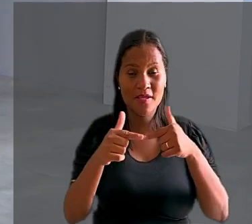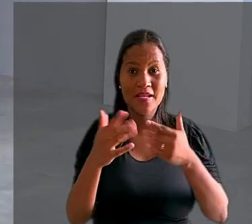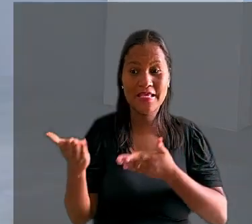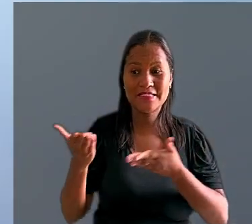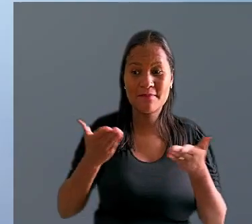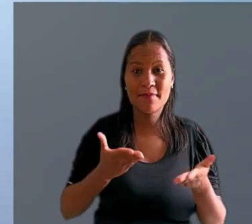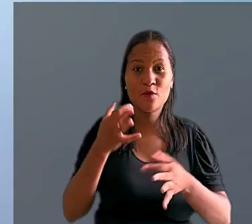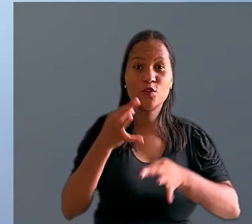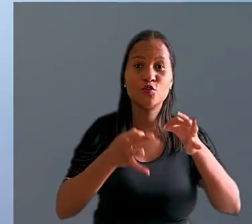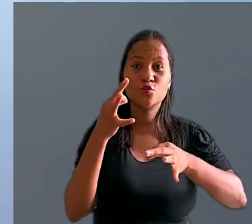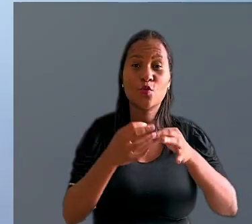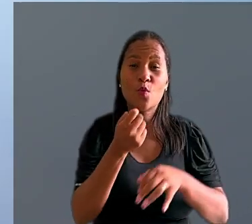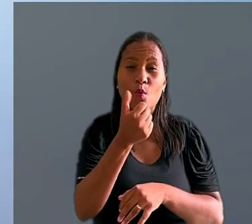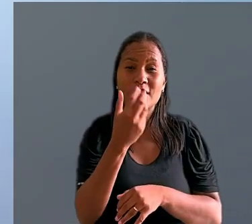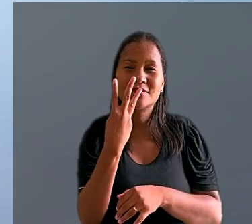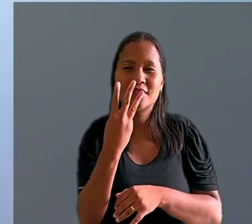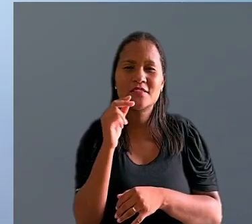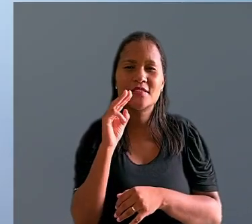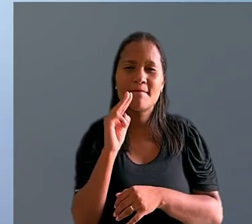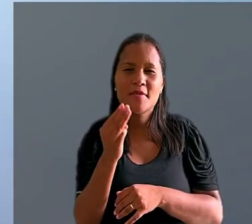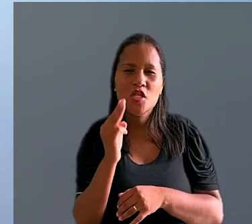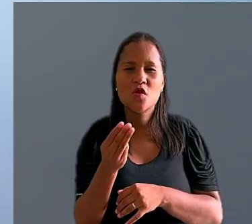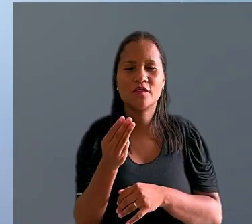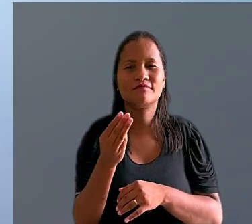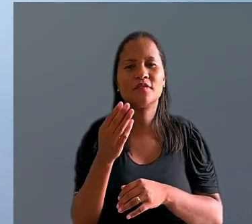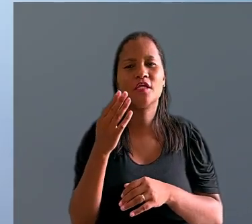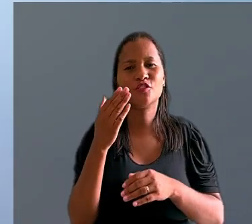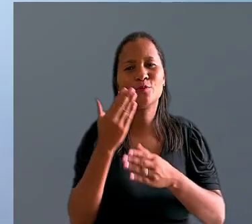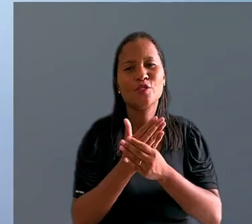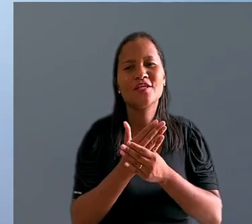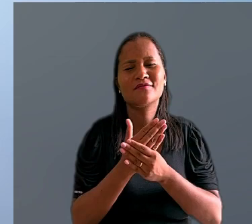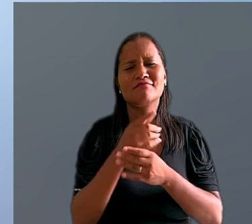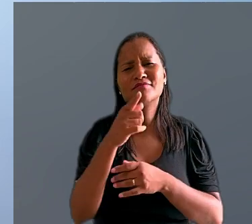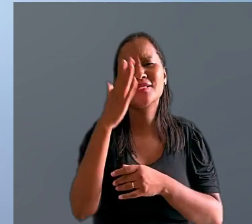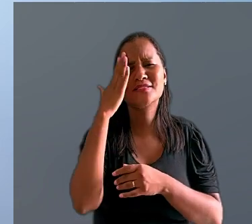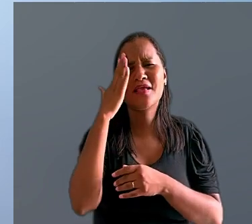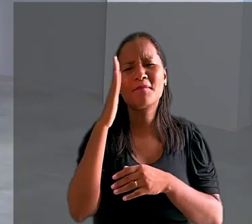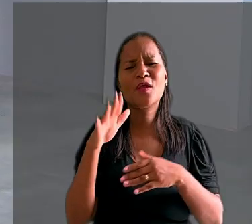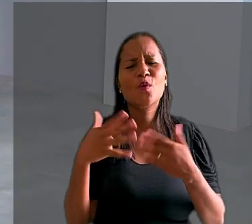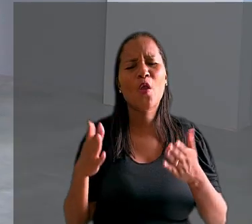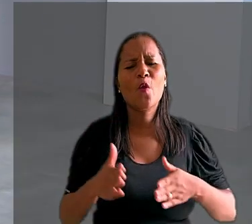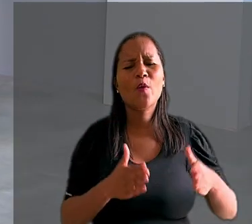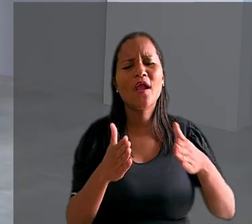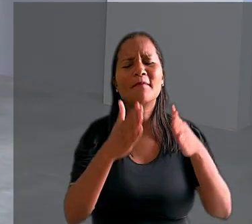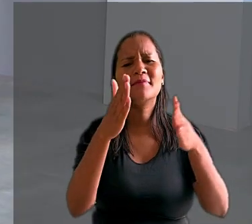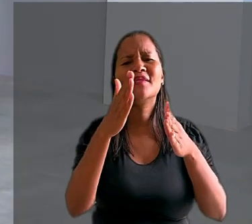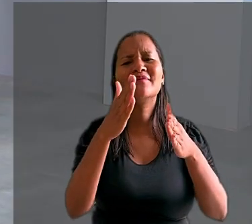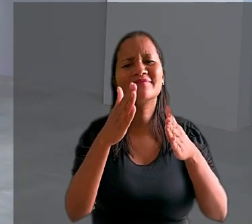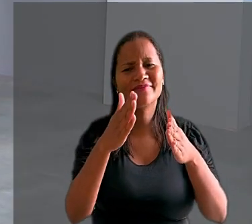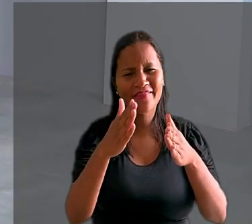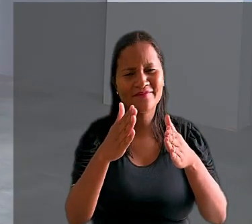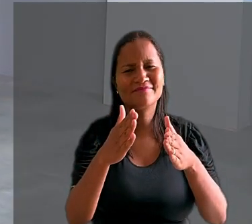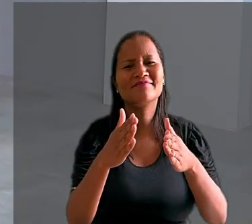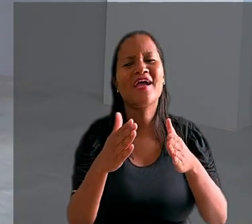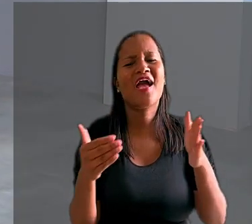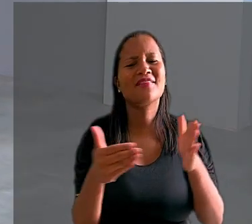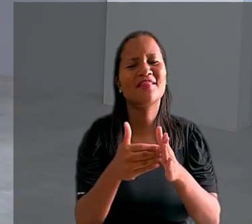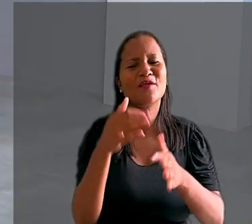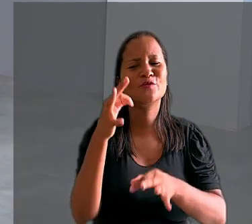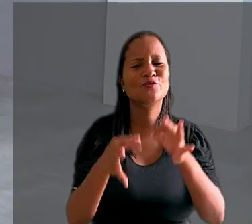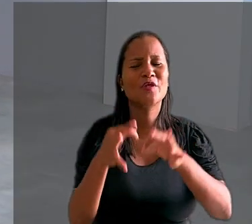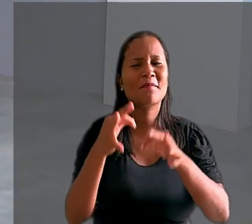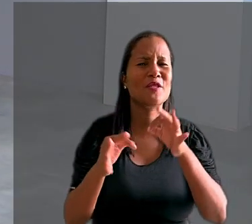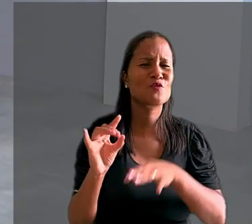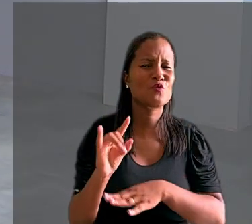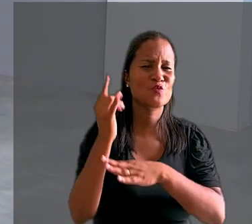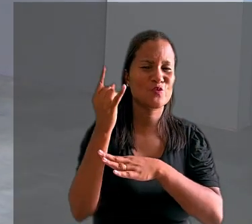Trabalho recebeu e julgou quase 3 milhões de processos. Mas você sabe qual é o caminho percorrido pelos autos